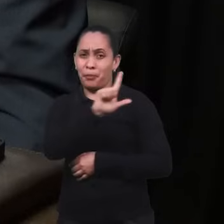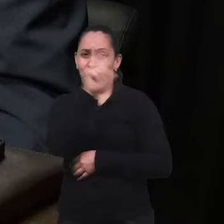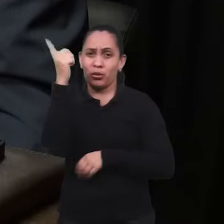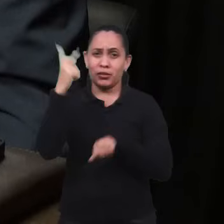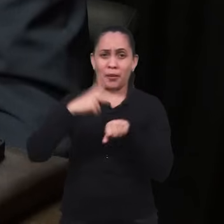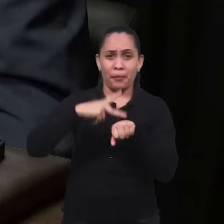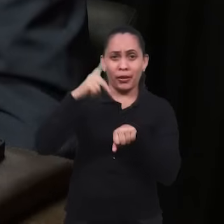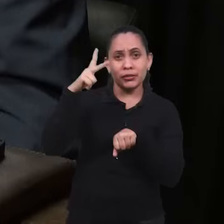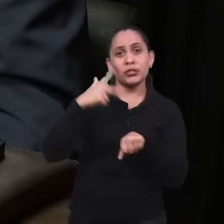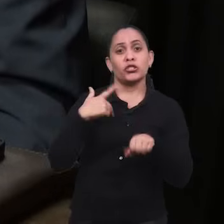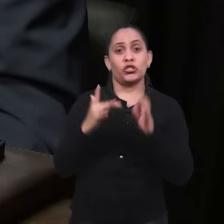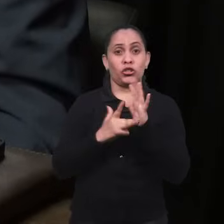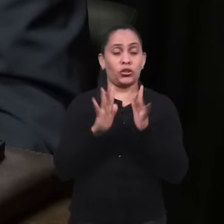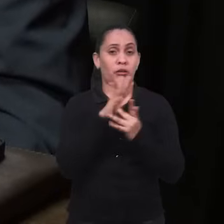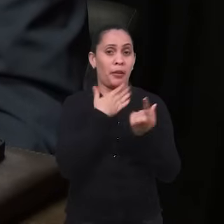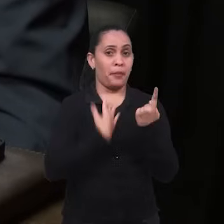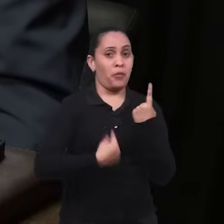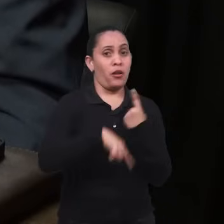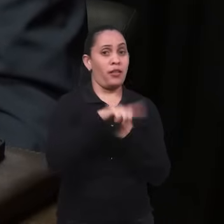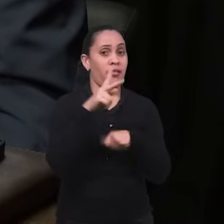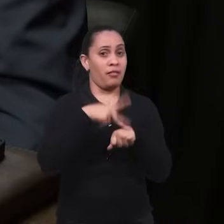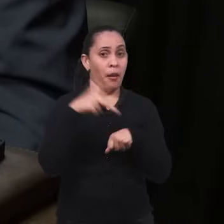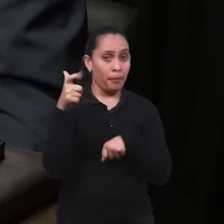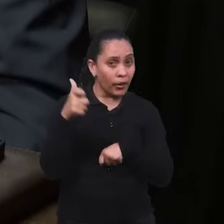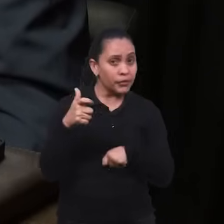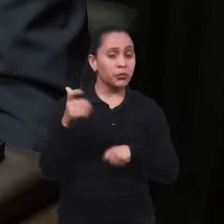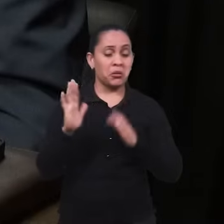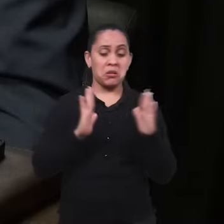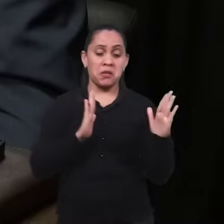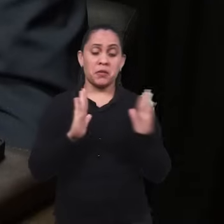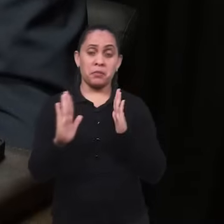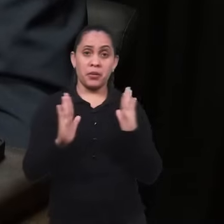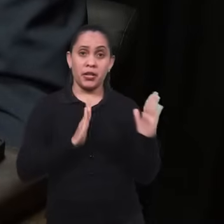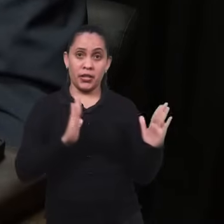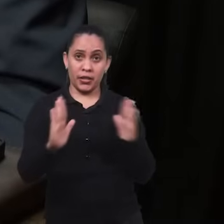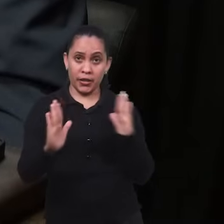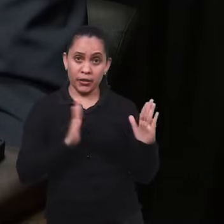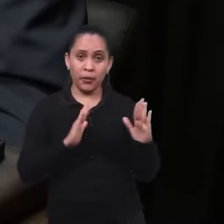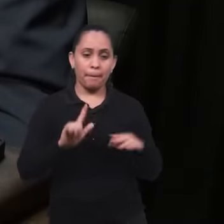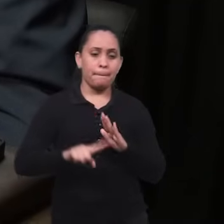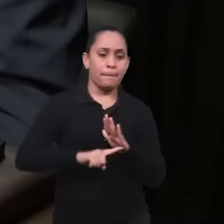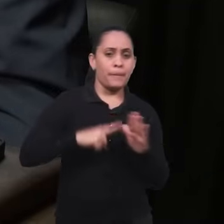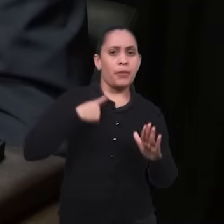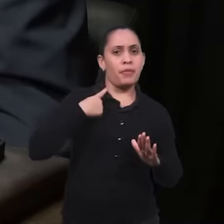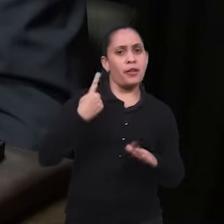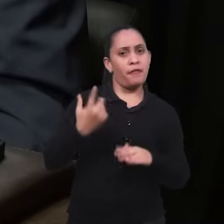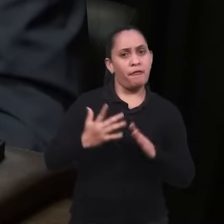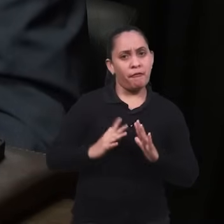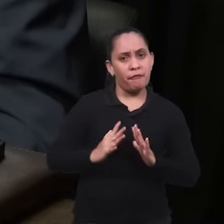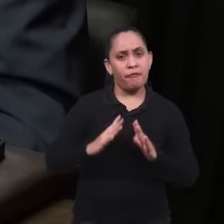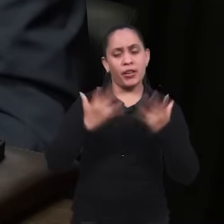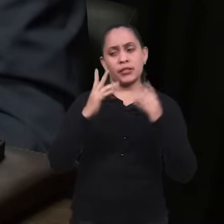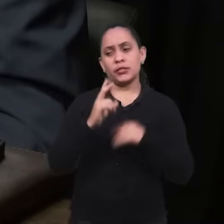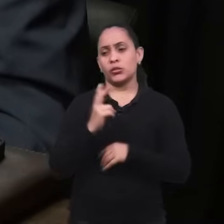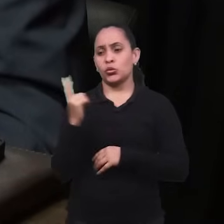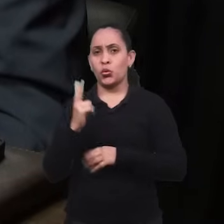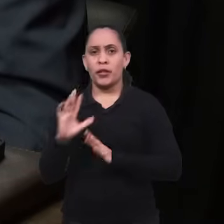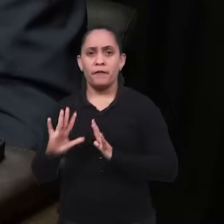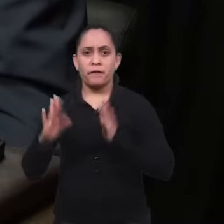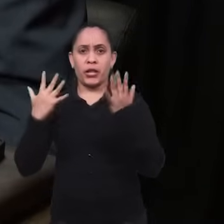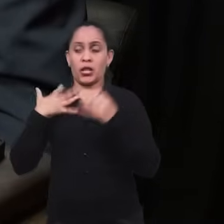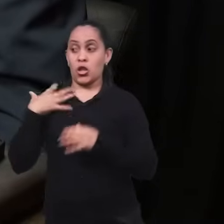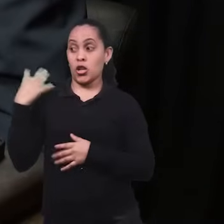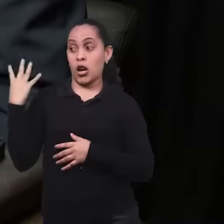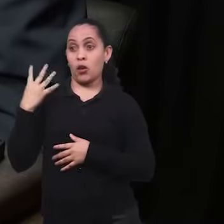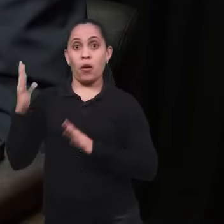depois da Páscoa, Jesus morre na Páscoa com a festa judaica, passou a primeira festa, a segunda, na